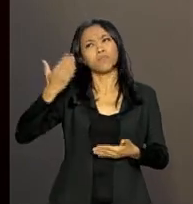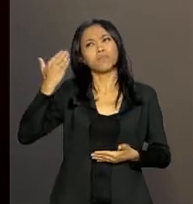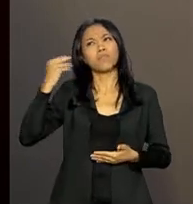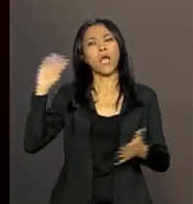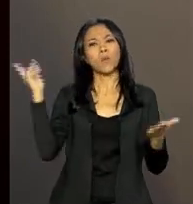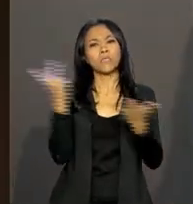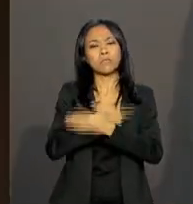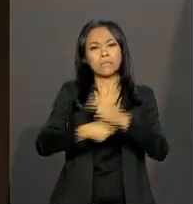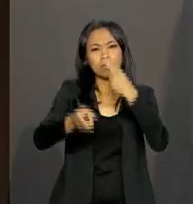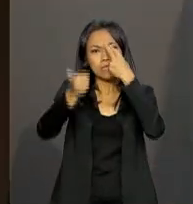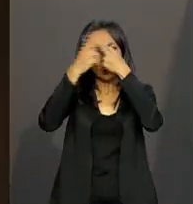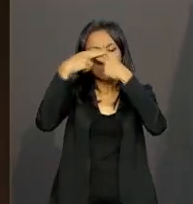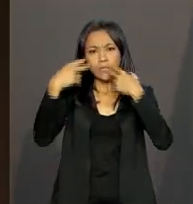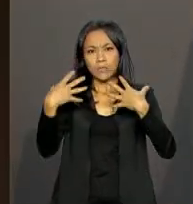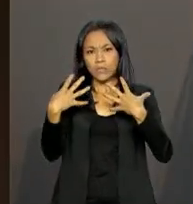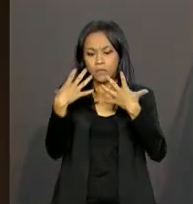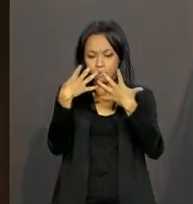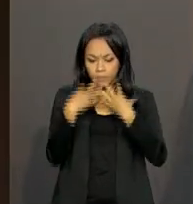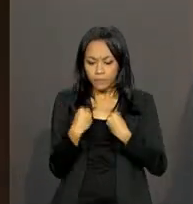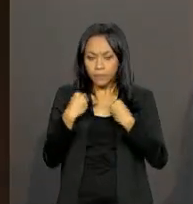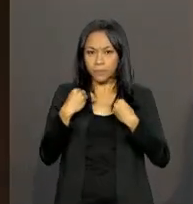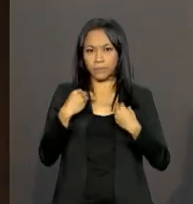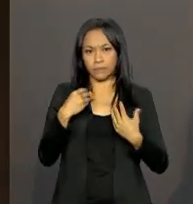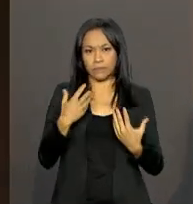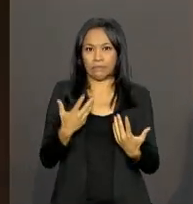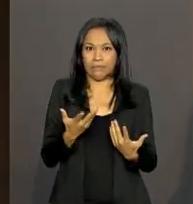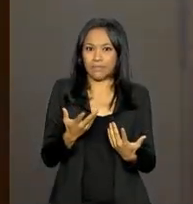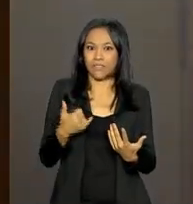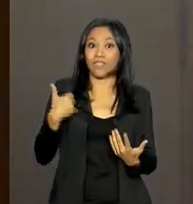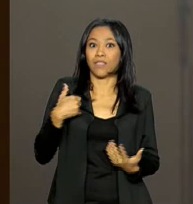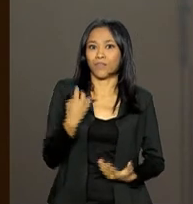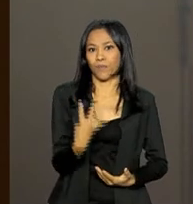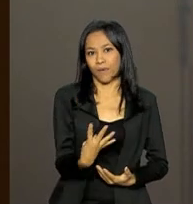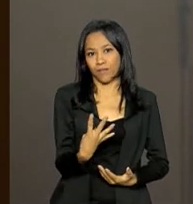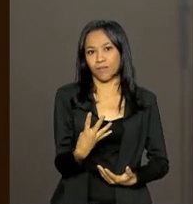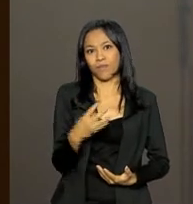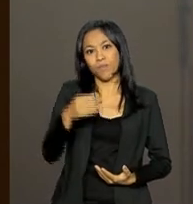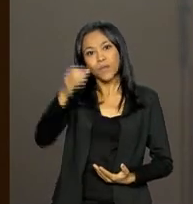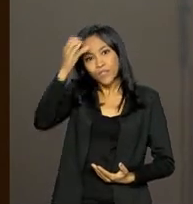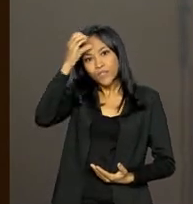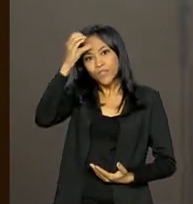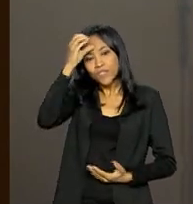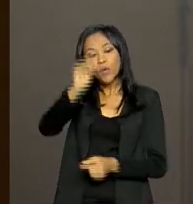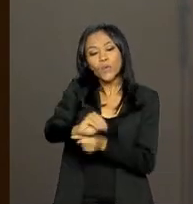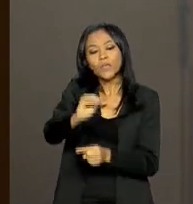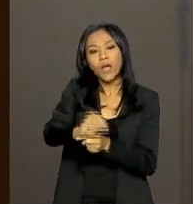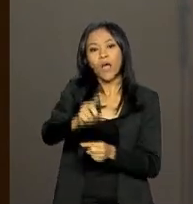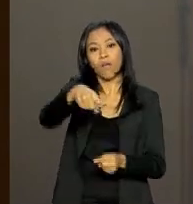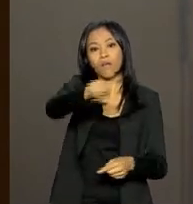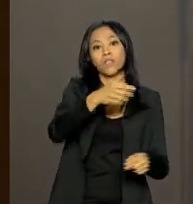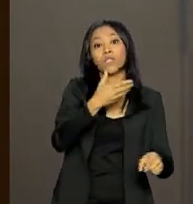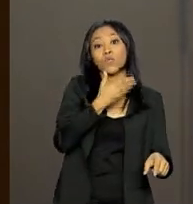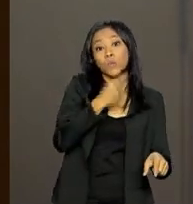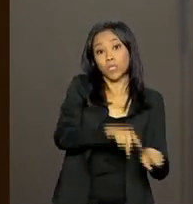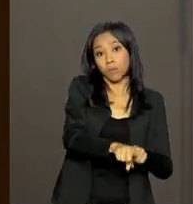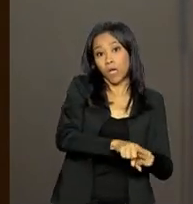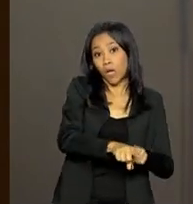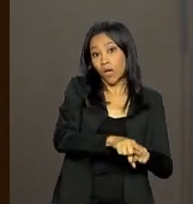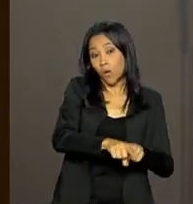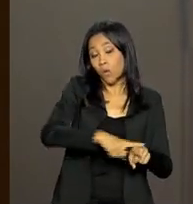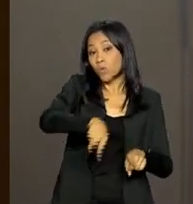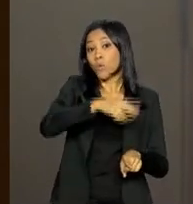sofreu na infância são de quando ela tinha quatro anos uma dia que cuidava dela e dos irmãos enquanto os pais trabalhavam